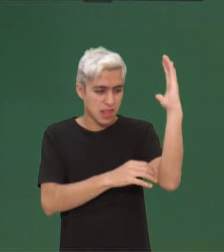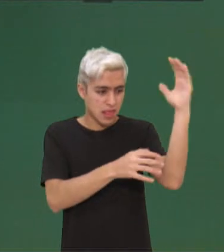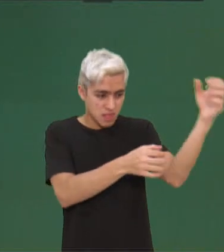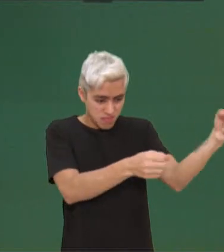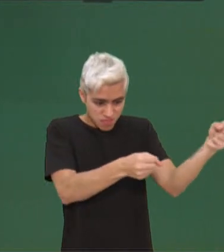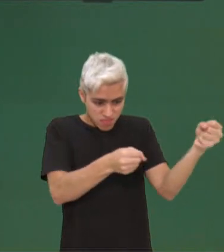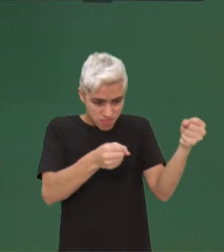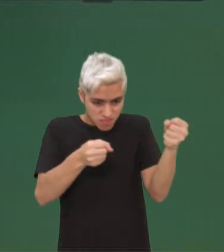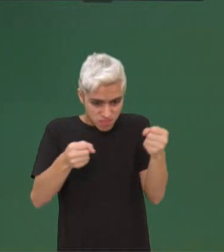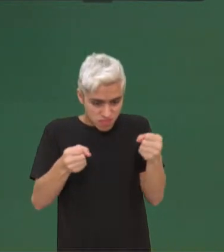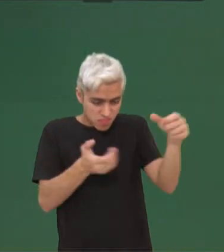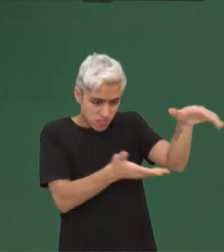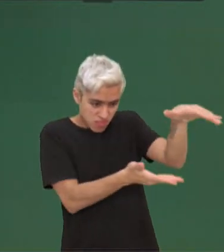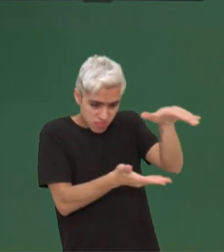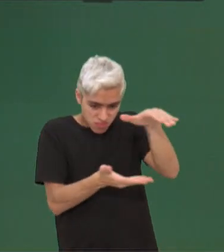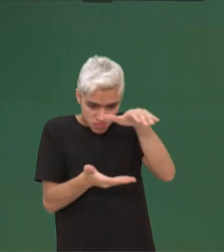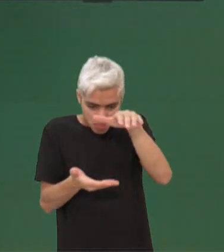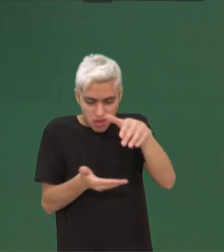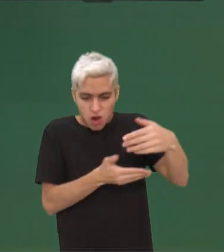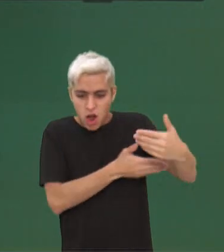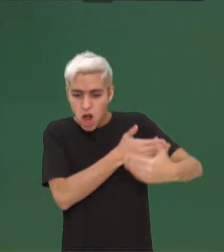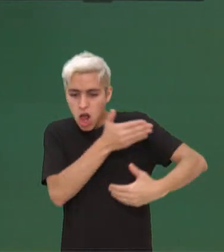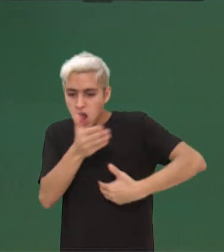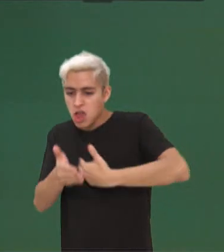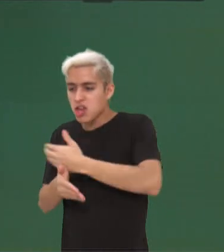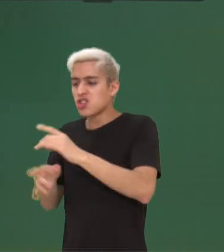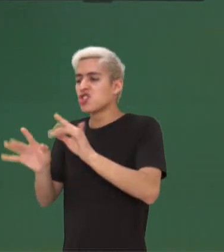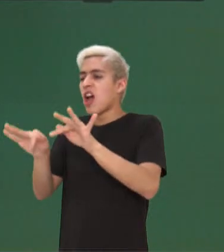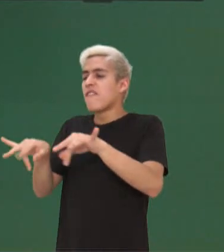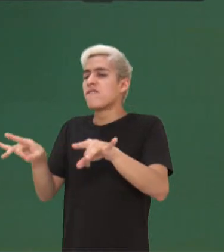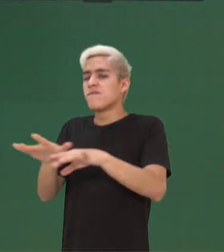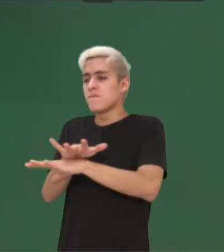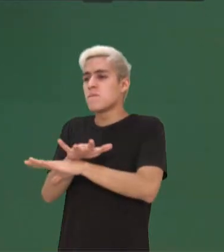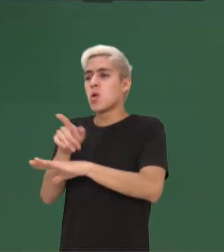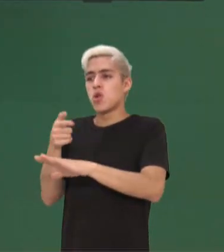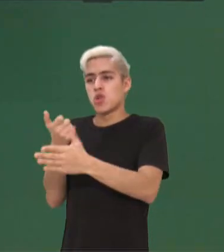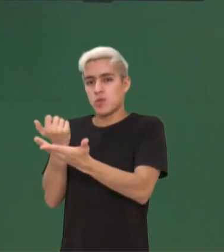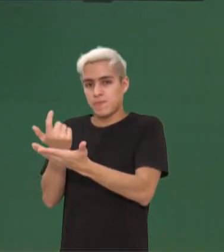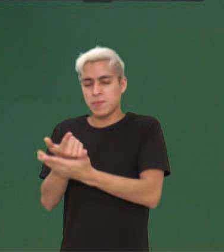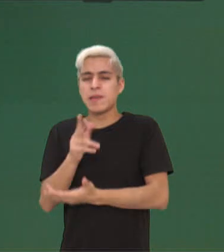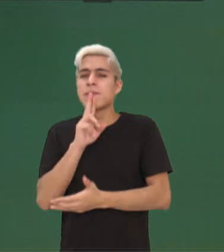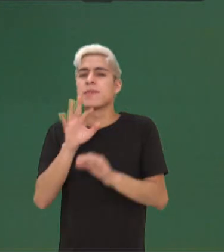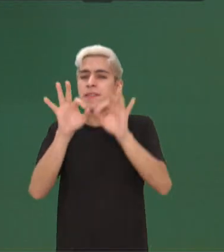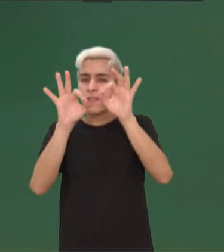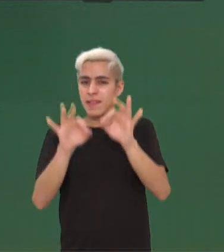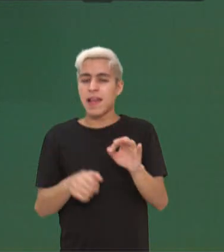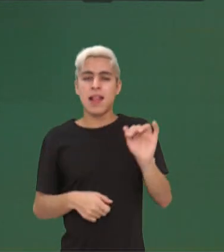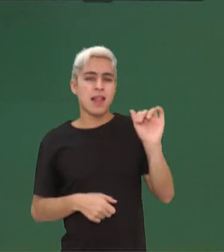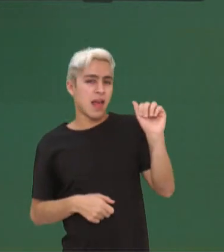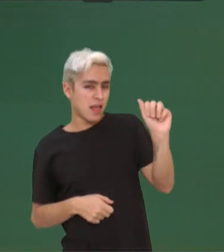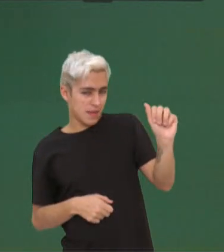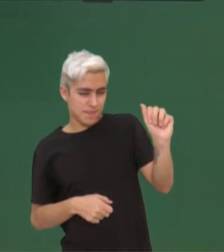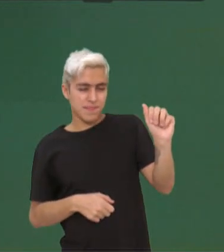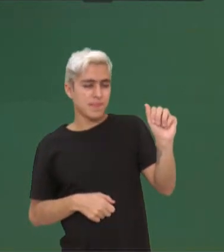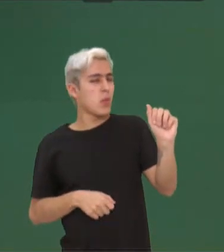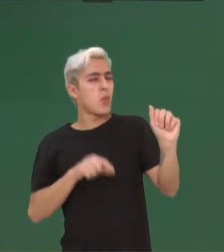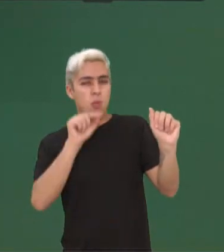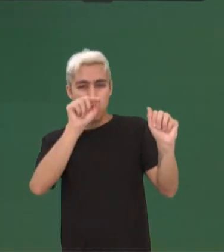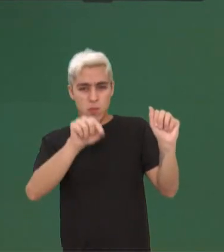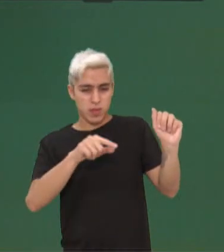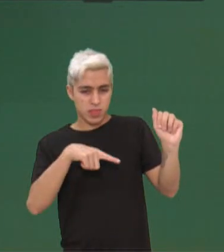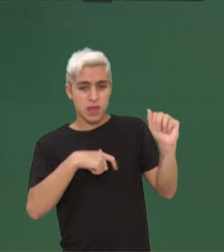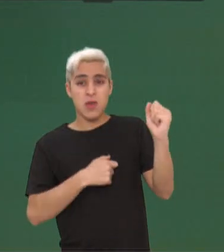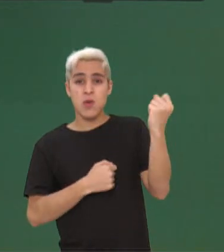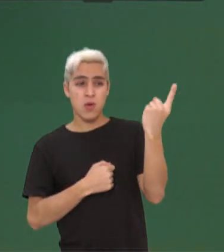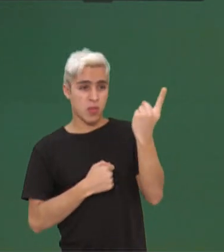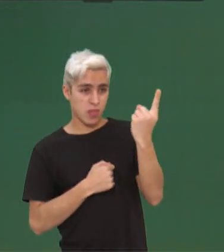o produto acabado, aquele que de modo geral a gente vai consumir. Então a resposta certa é a letra A. Nós vamos ter